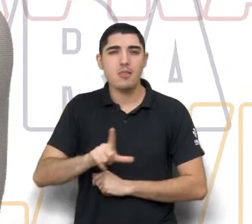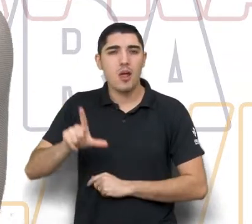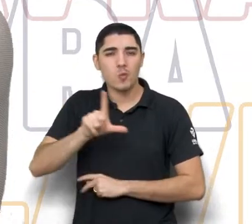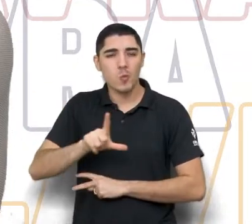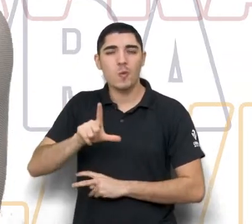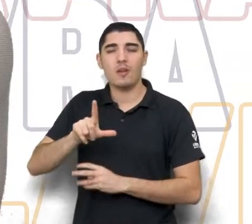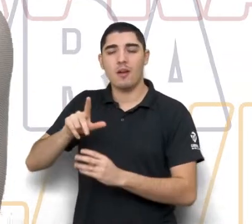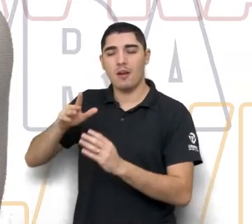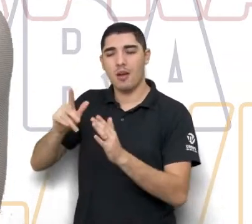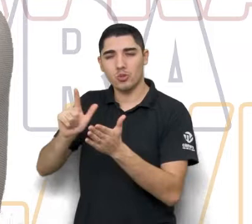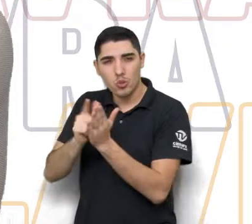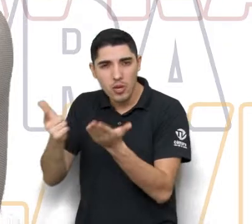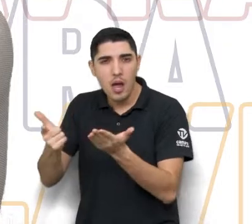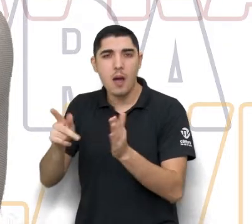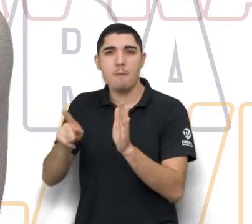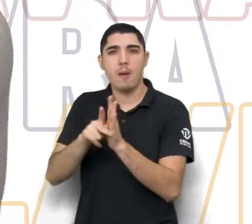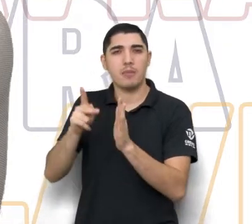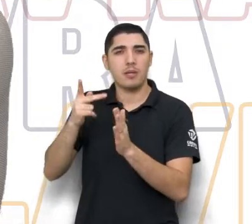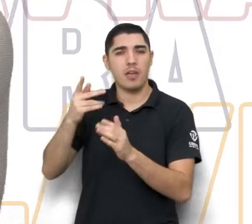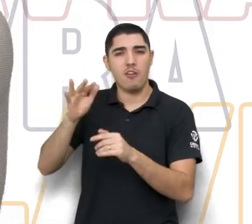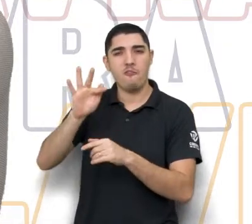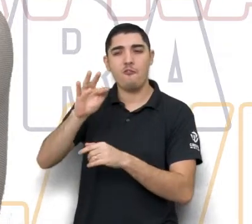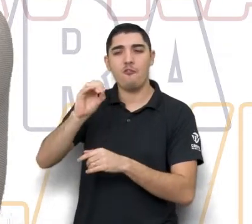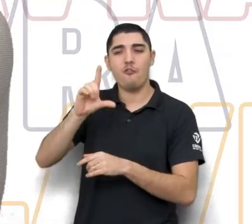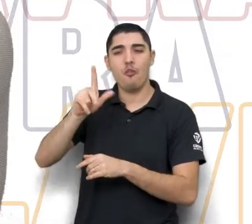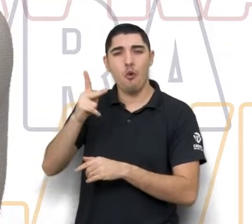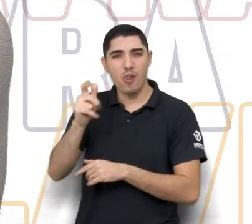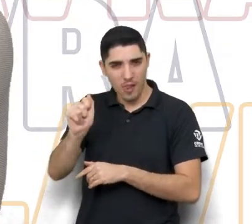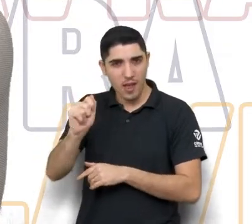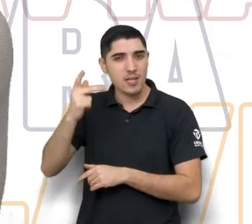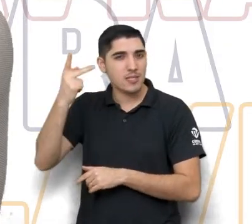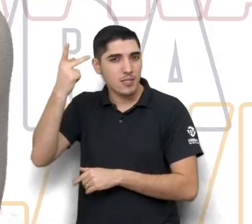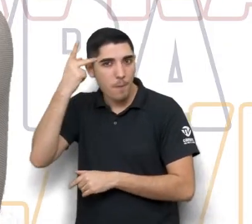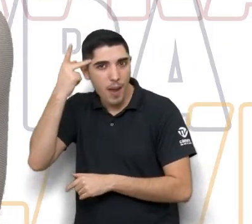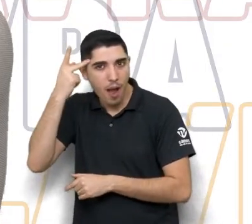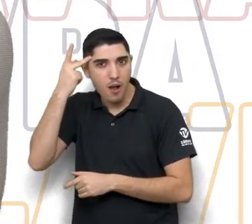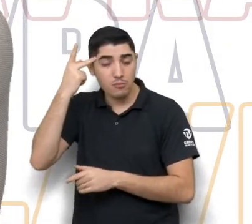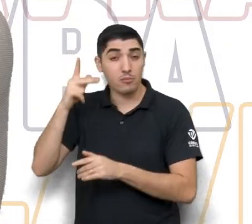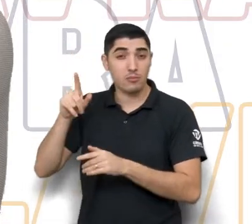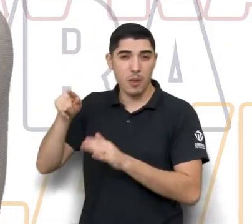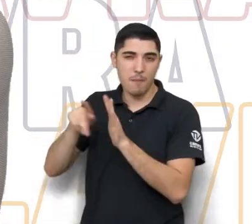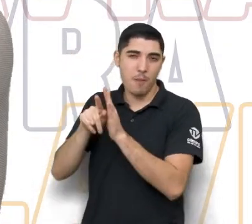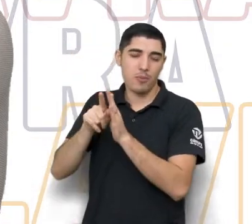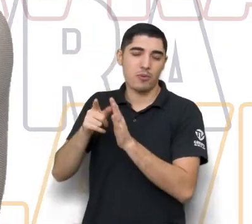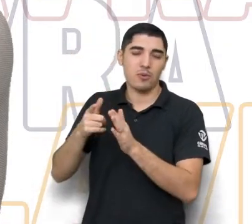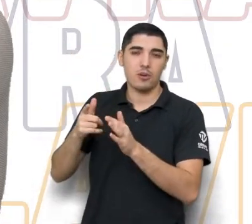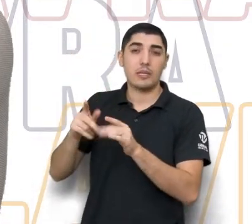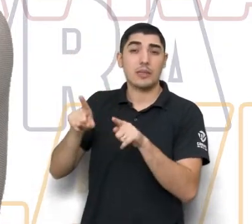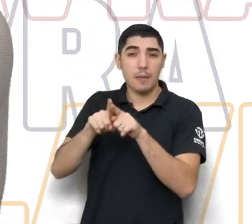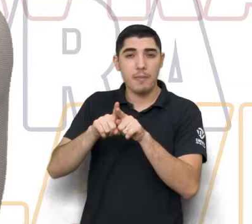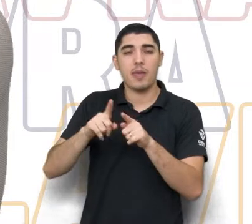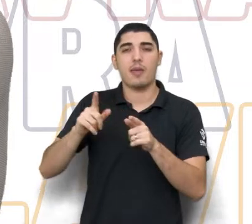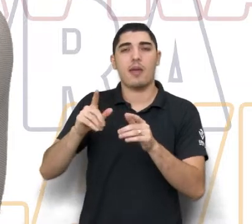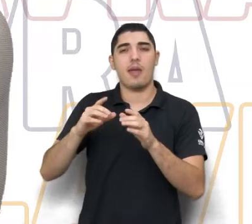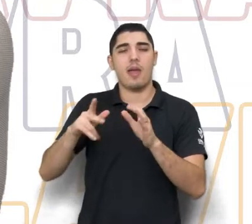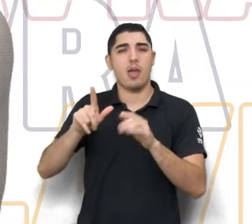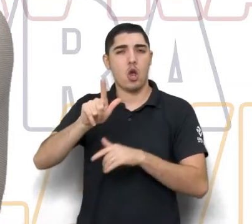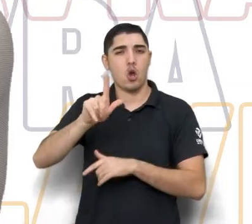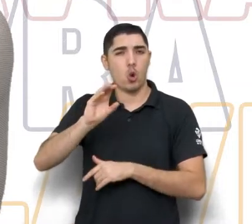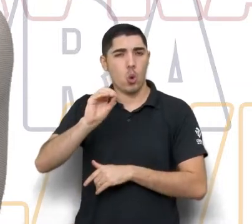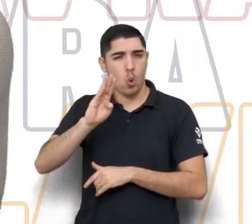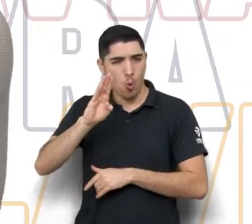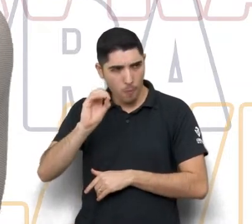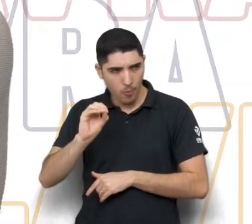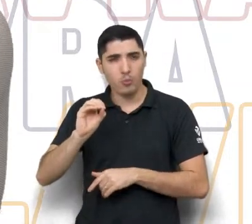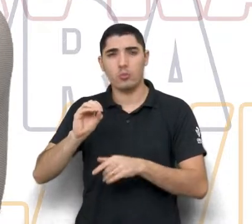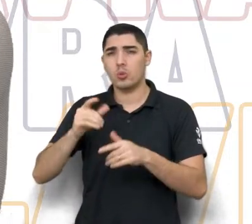jornalística, né? A Folha de São Paulo, o Estado de São Paulo, né? Ele gostava de ler, né? O Globo, o Jornal do Brasil,